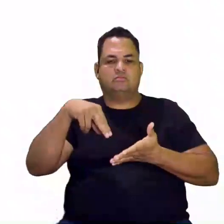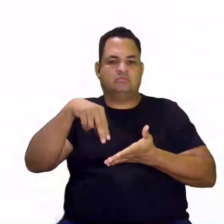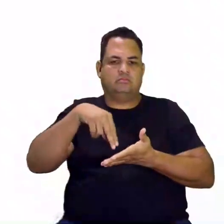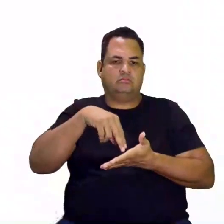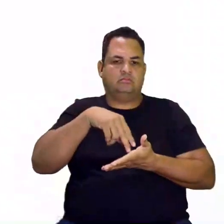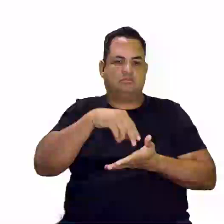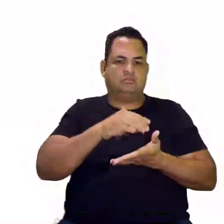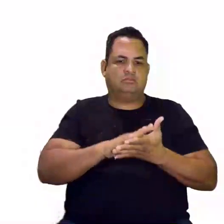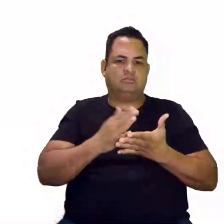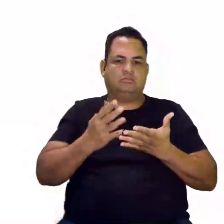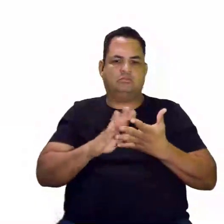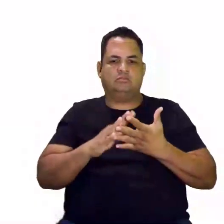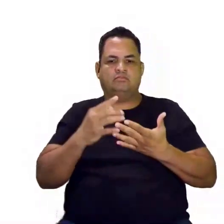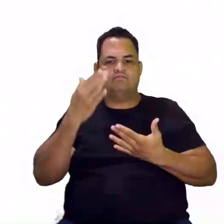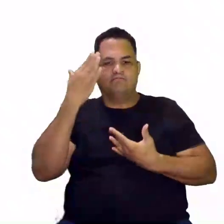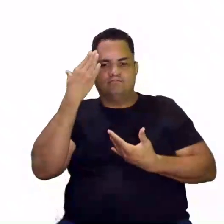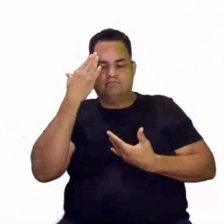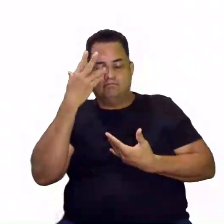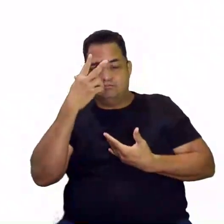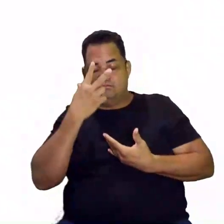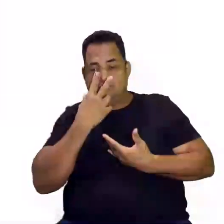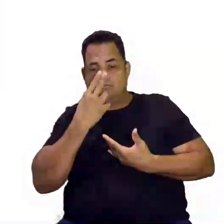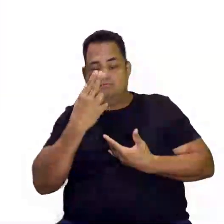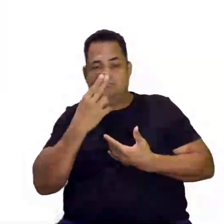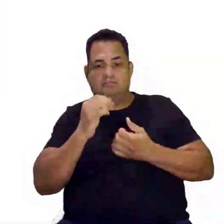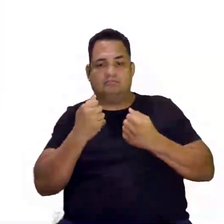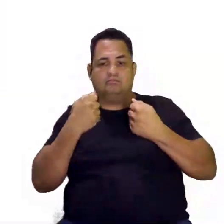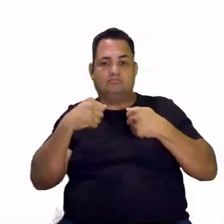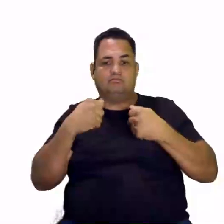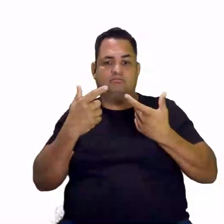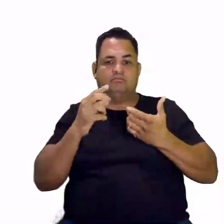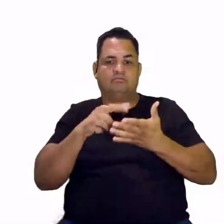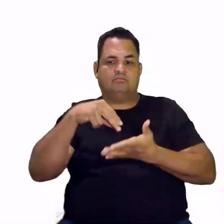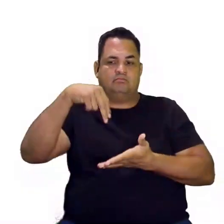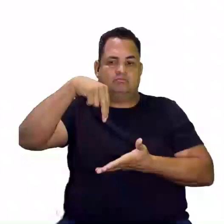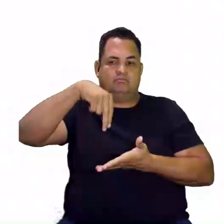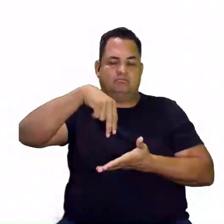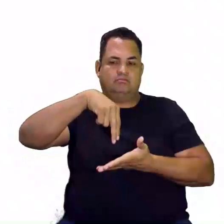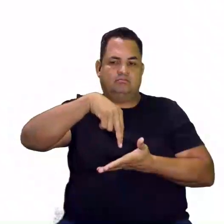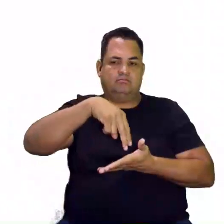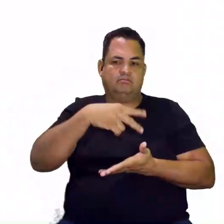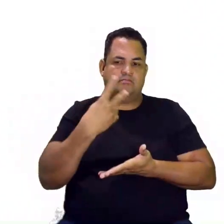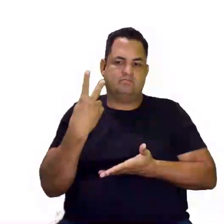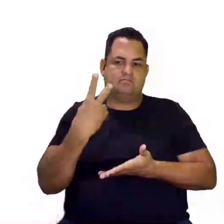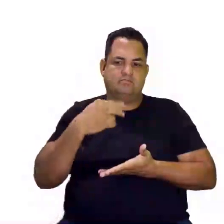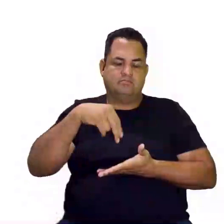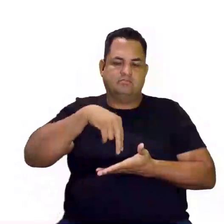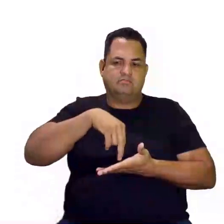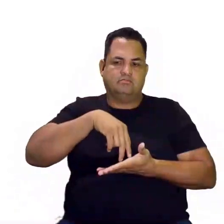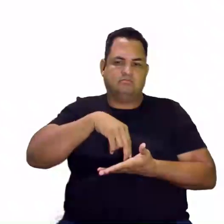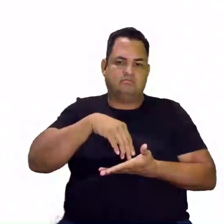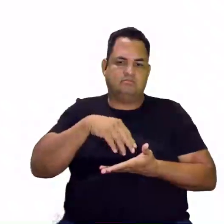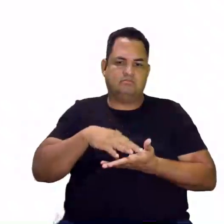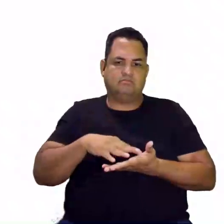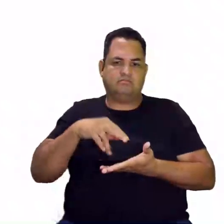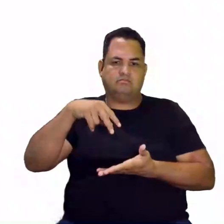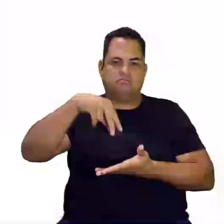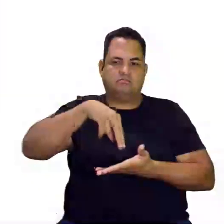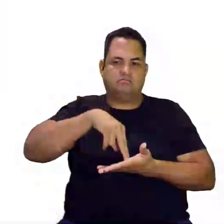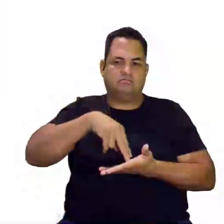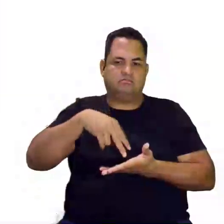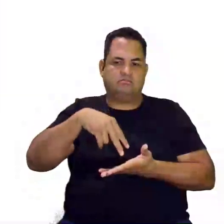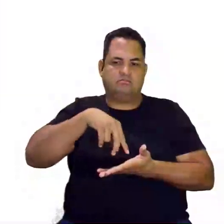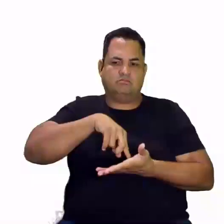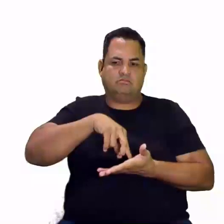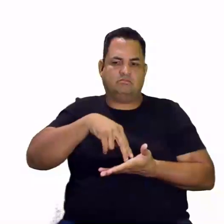conectado, dá esse entendimento dessa posição bípede, ou seja, o deslocamento sobre as